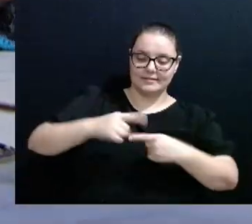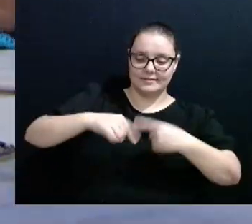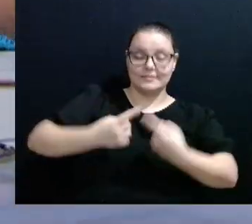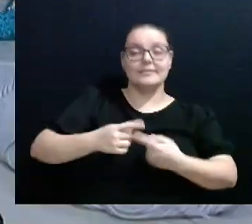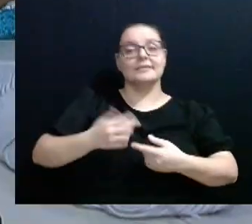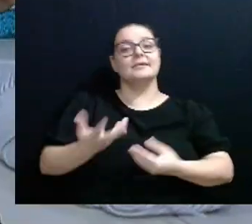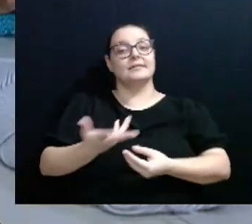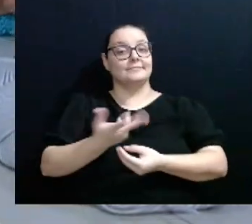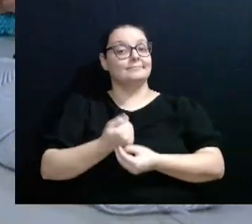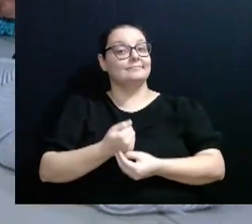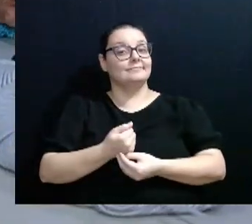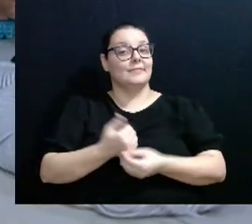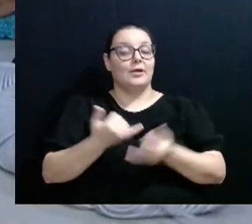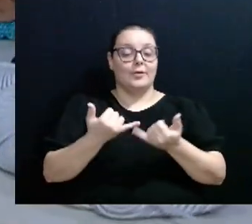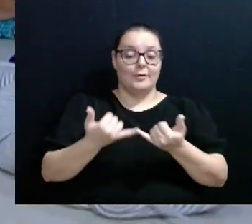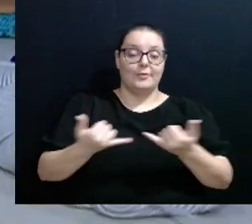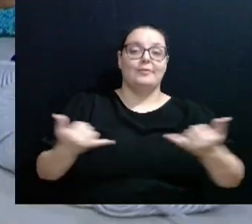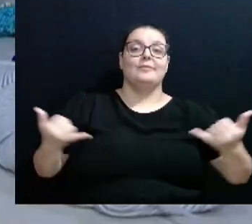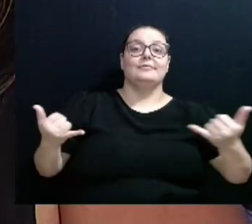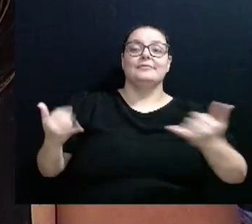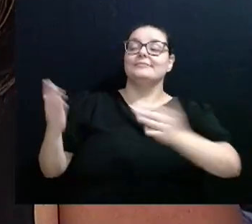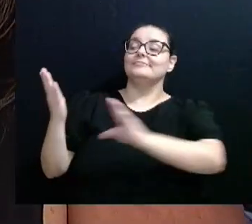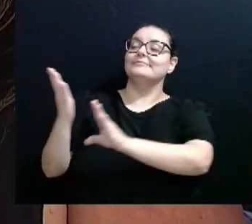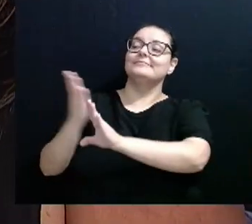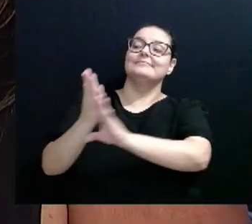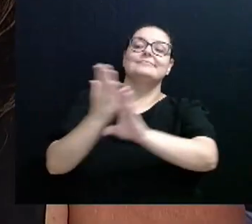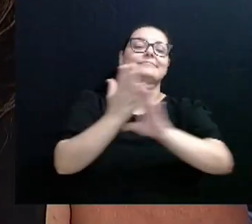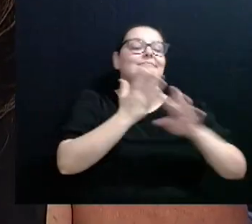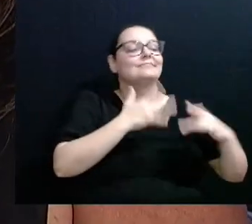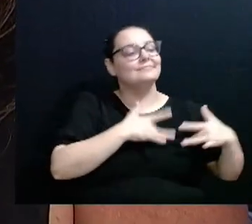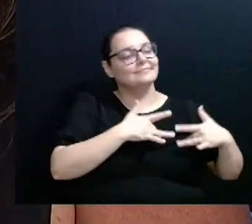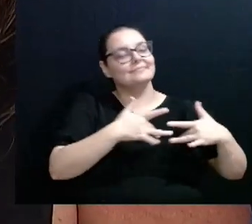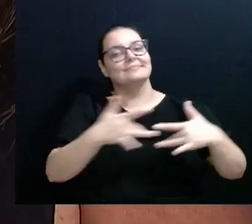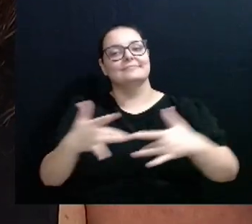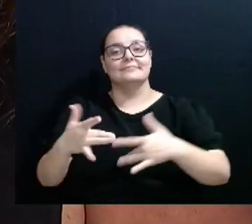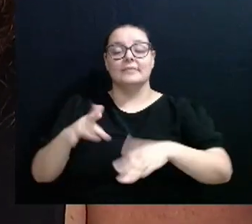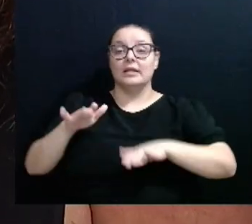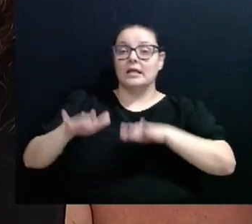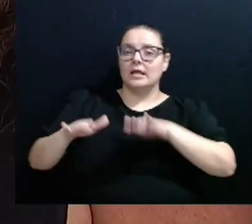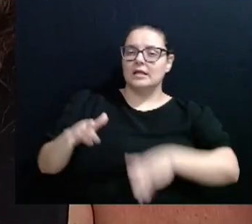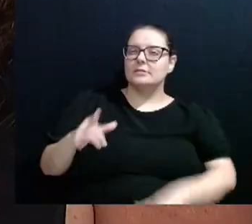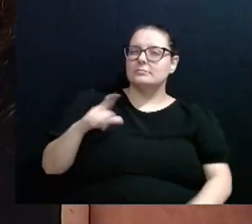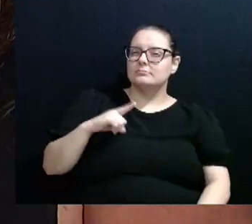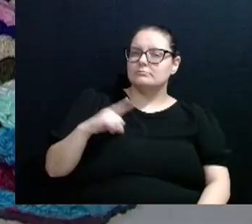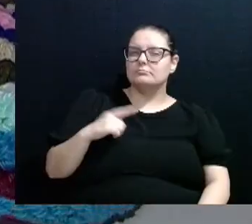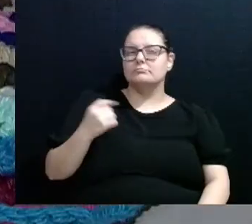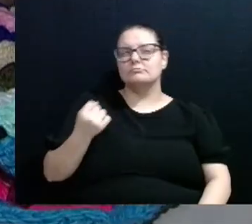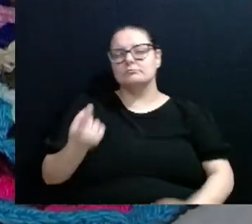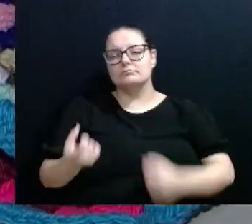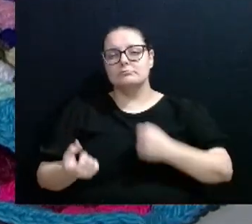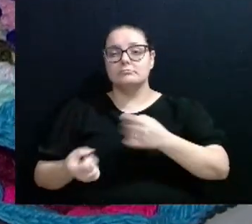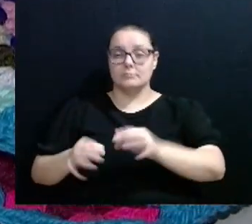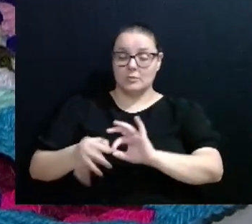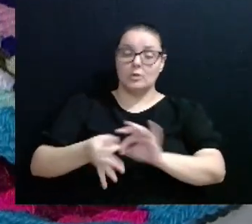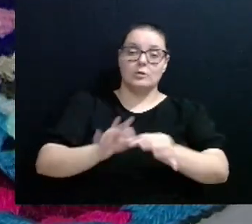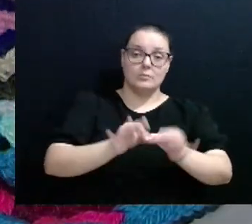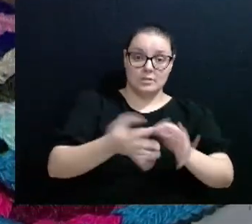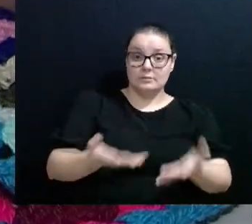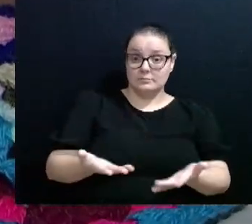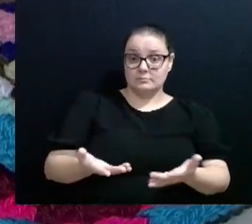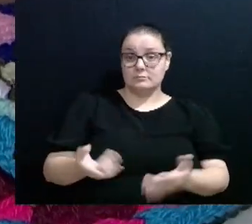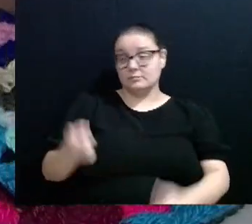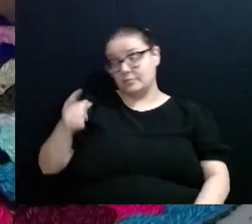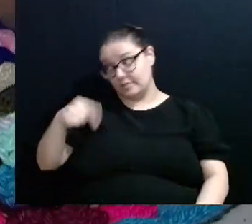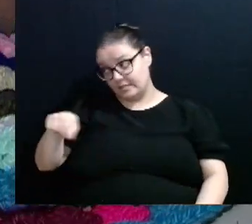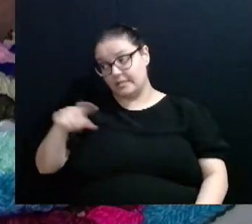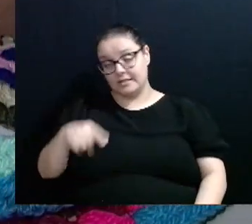fio vira encontro e solidariedade. Às vezes a gente tem algumas oficinas, né? E elas produzem também